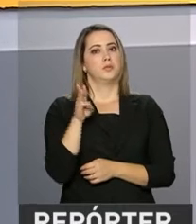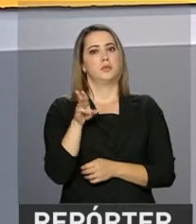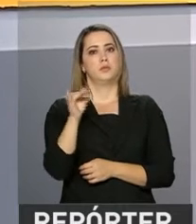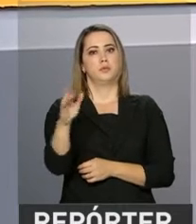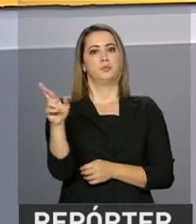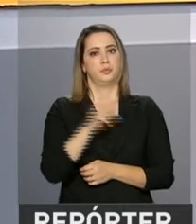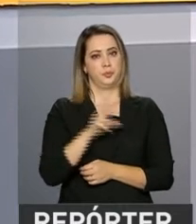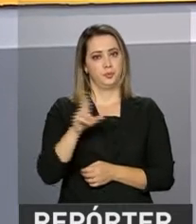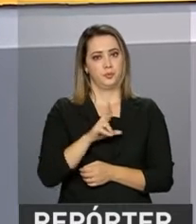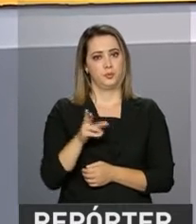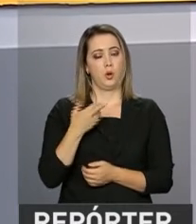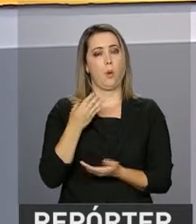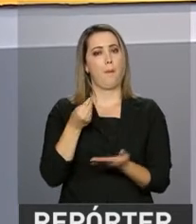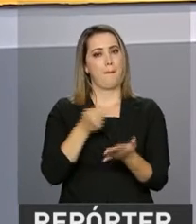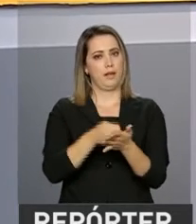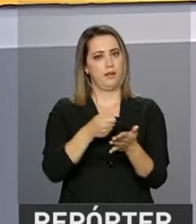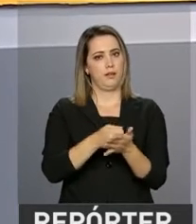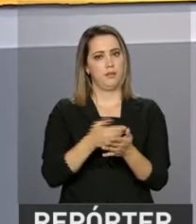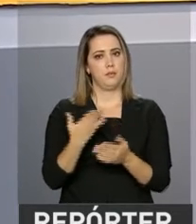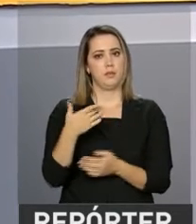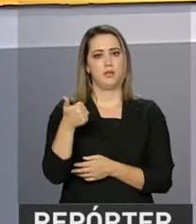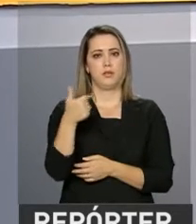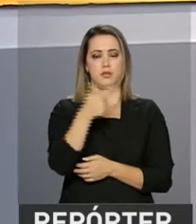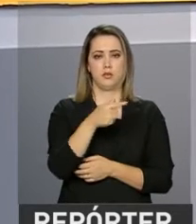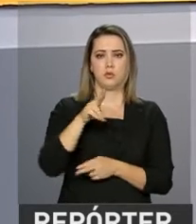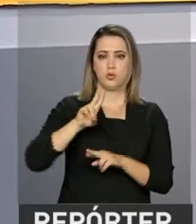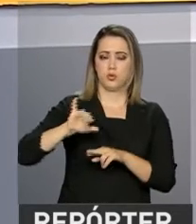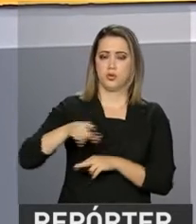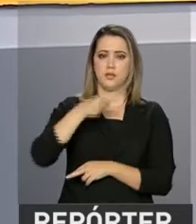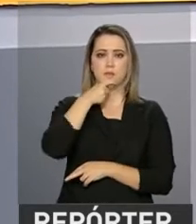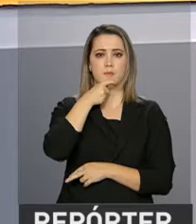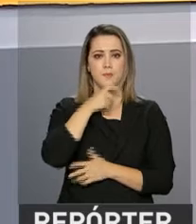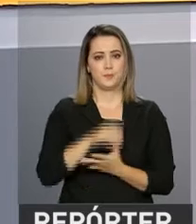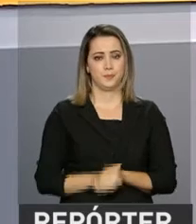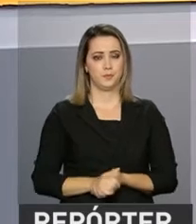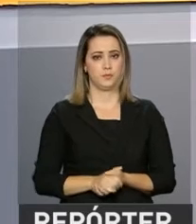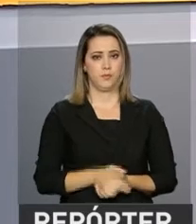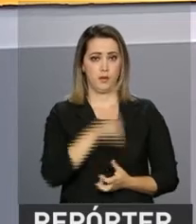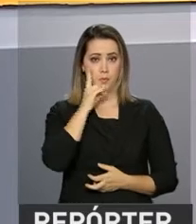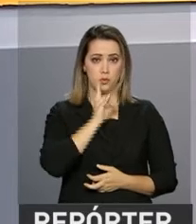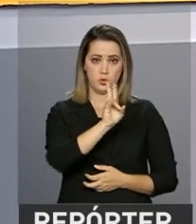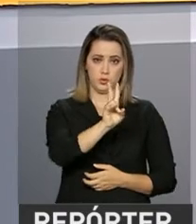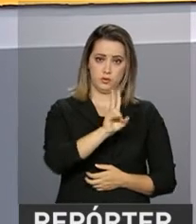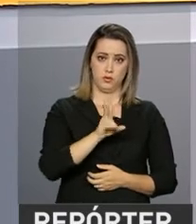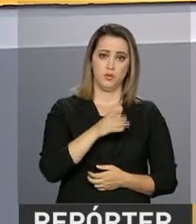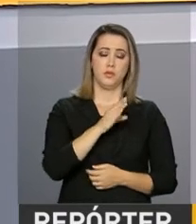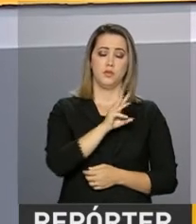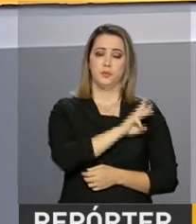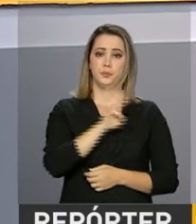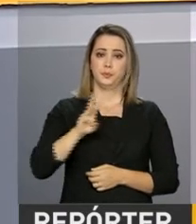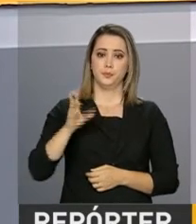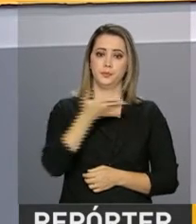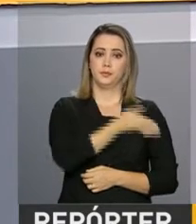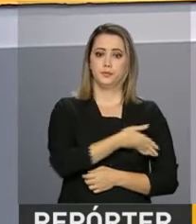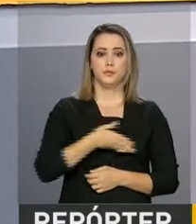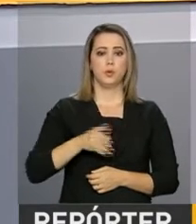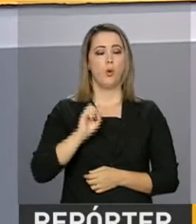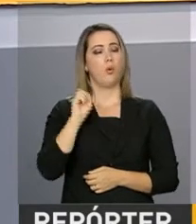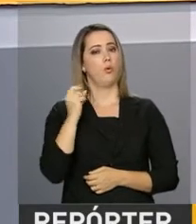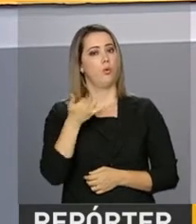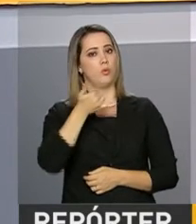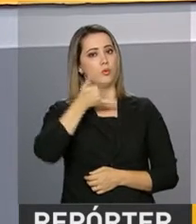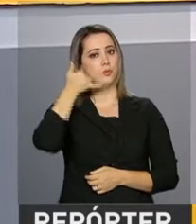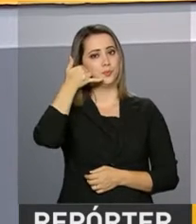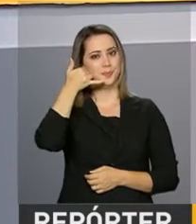reais os depósitos serão feitos em 17 de julho a consulta pode ser feita no site da receita ou pela